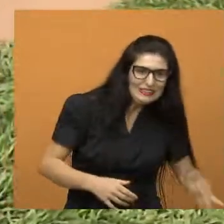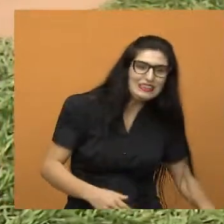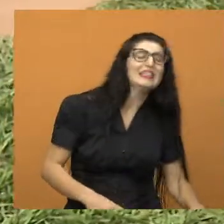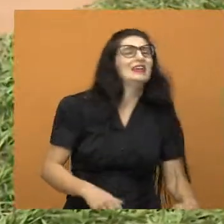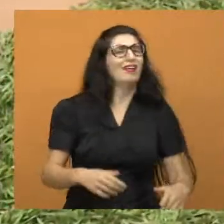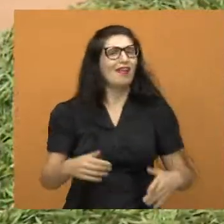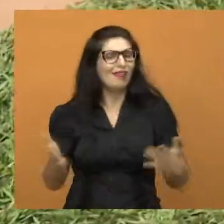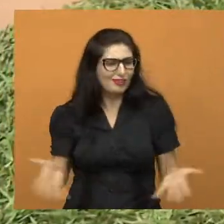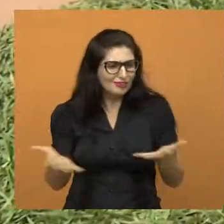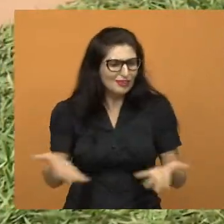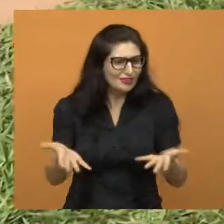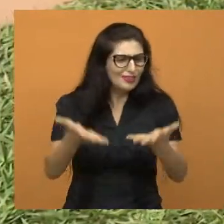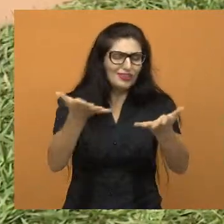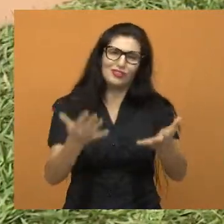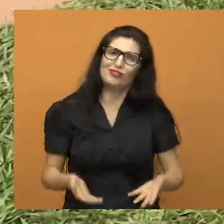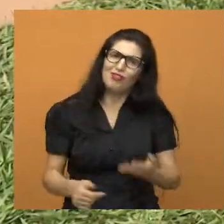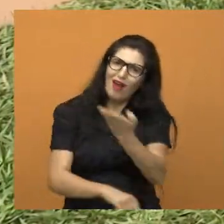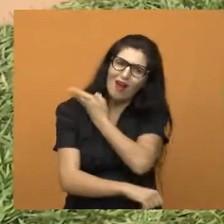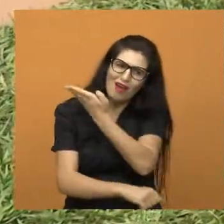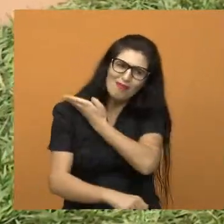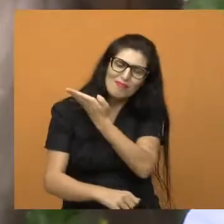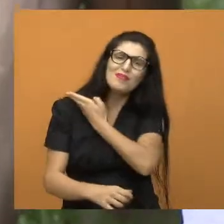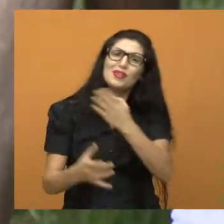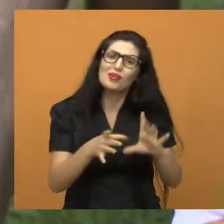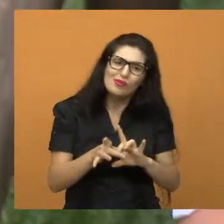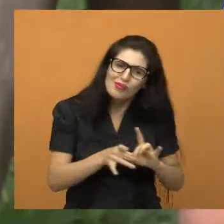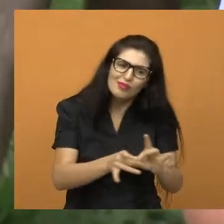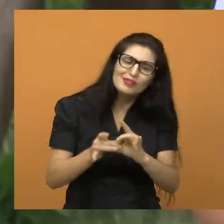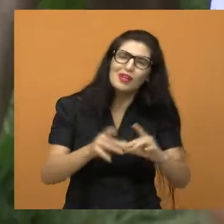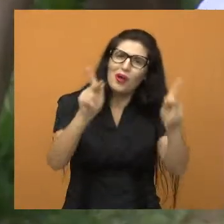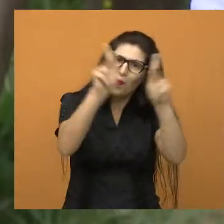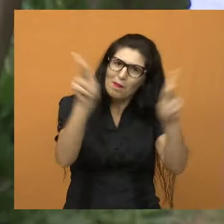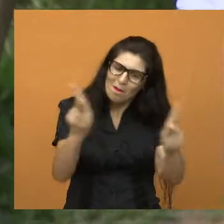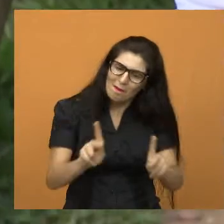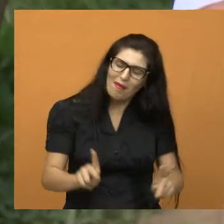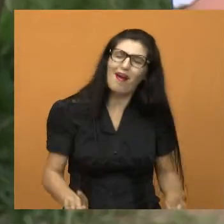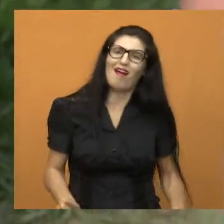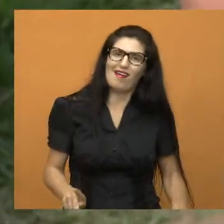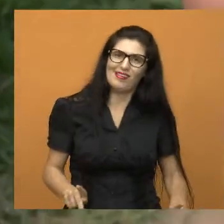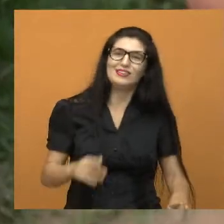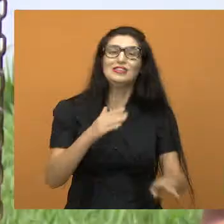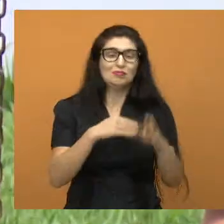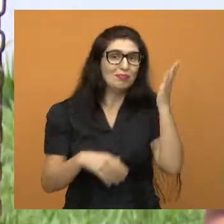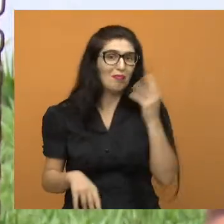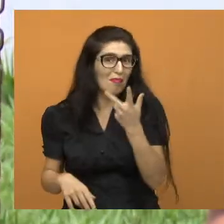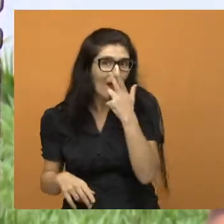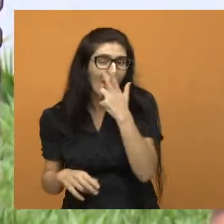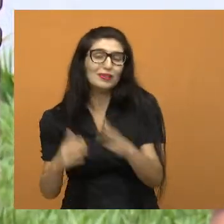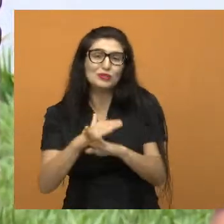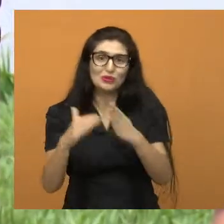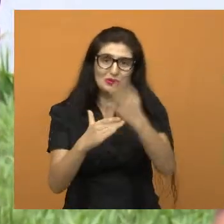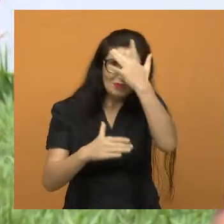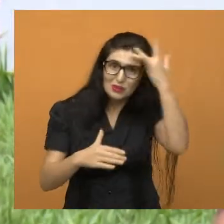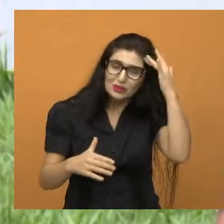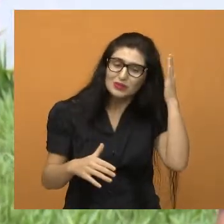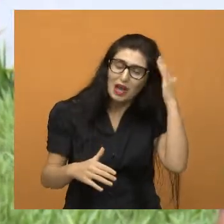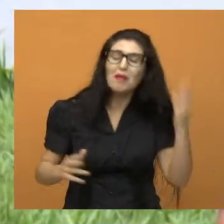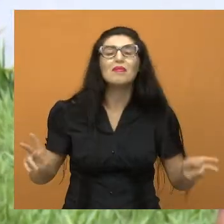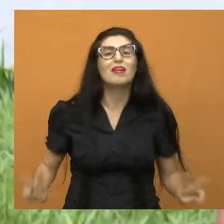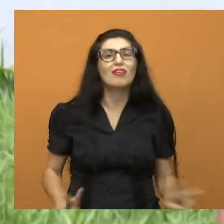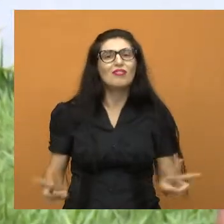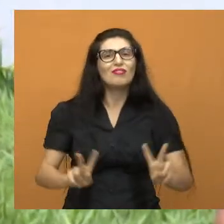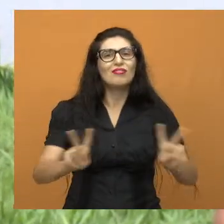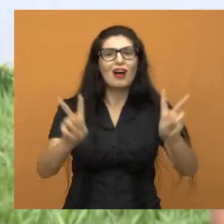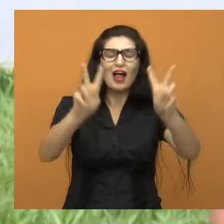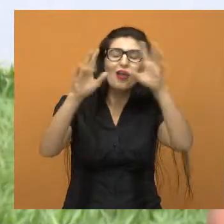da paz e ensina os colegas de sala sobre sua função. E parece que todos entenderam a mensagem. O valor que a gente mais gostou foi o valor